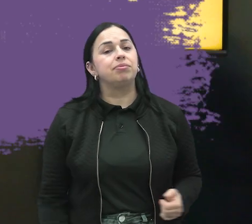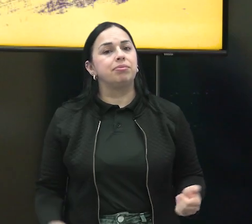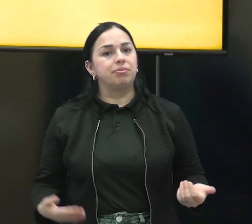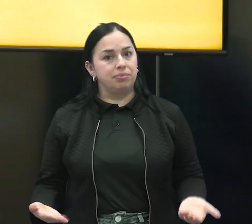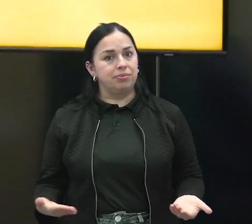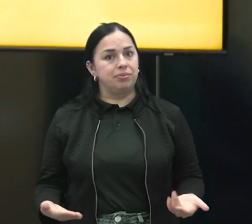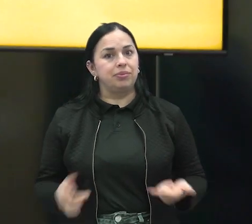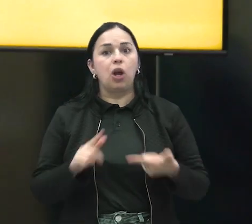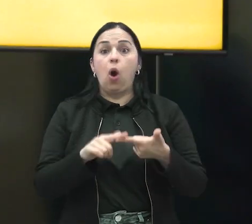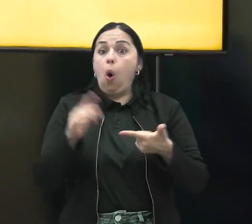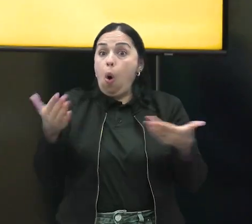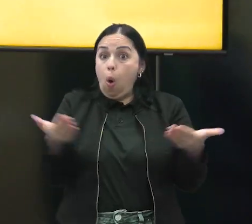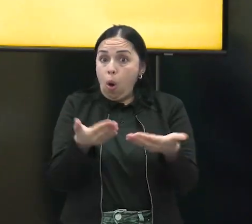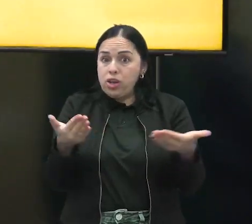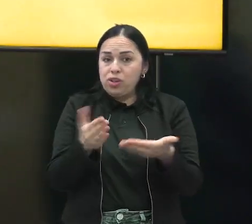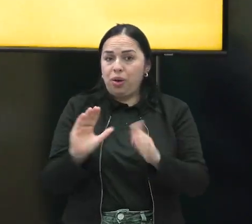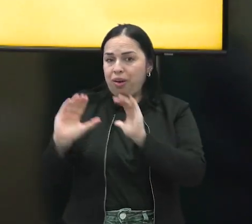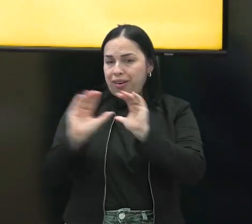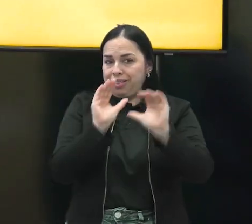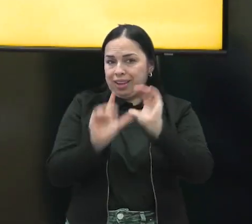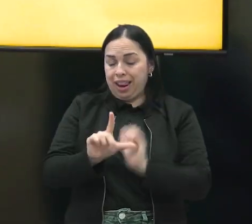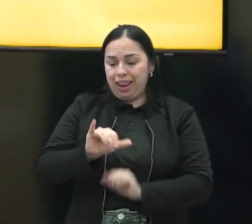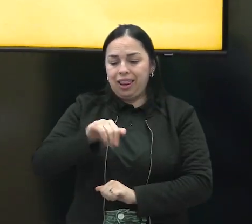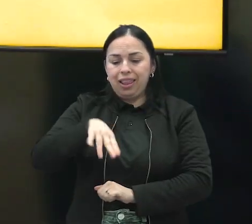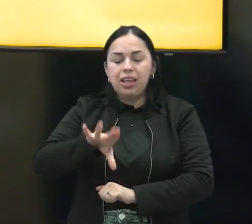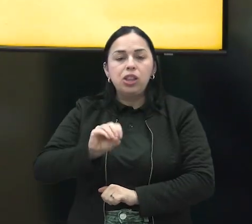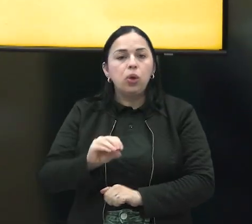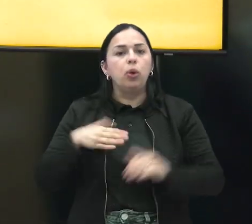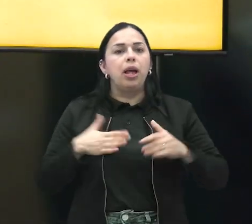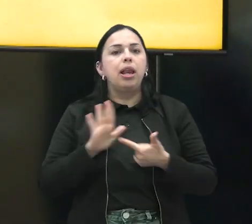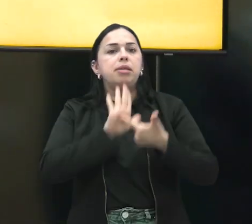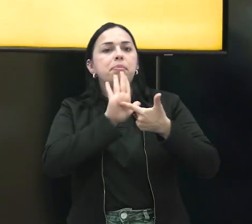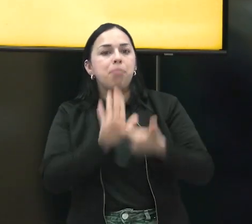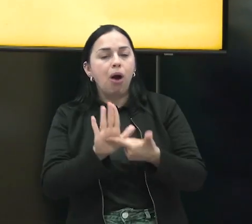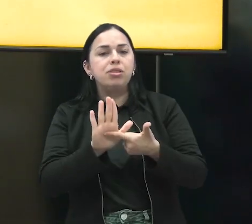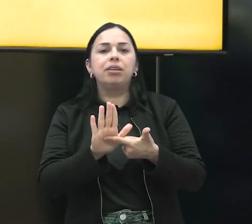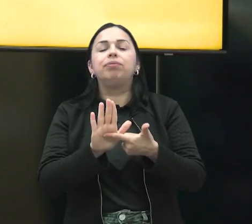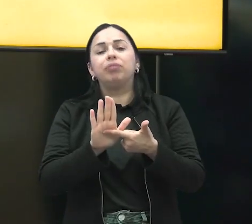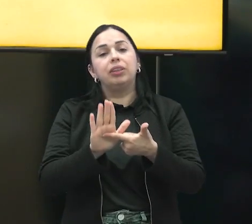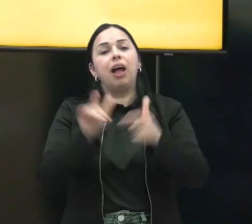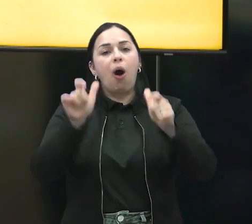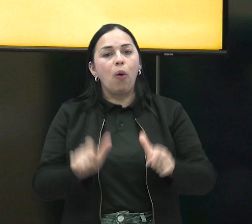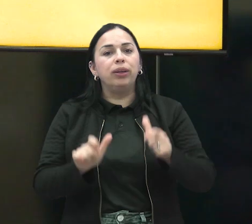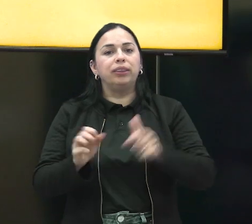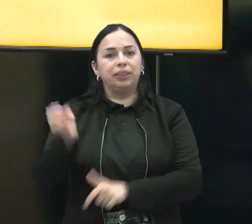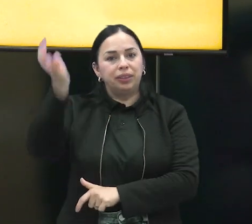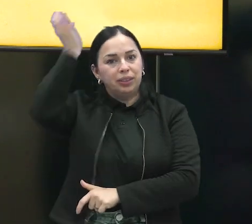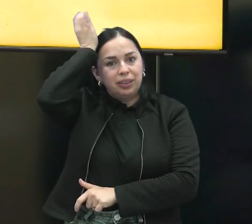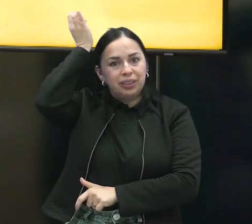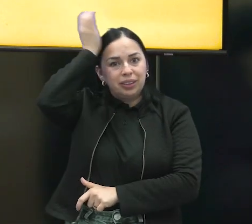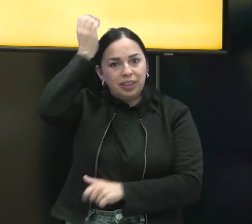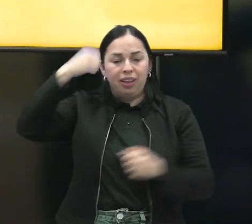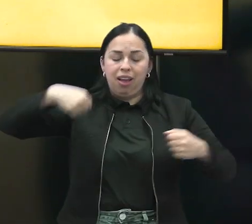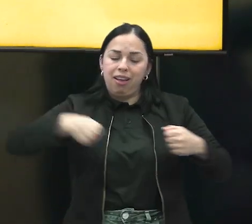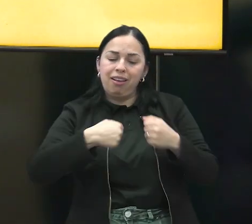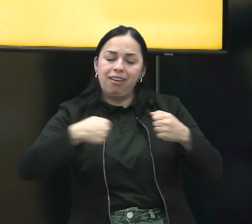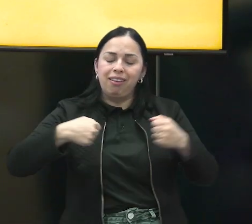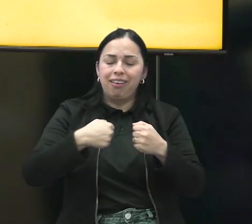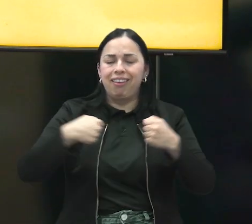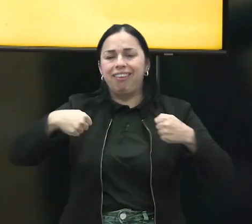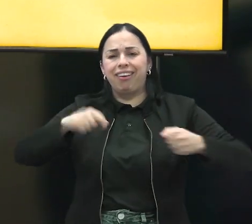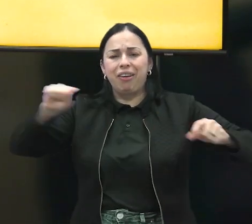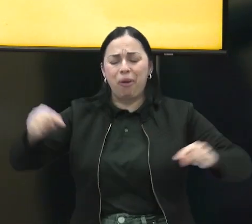baladep.com.br. Ainda hoje, o cantor Lino de França se apresenta na área de convivência do Sesc. No show, o sanfoneiro se inspira